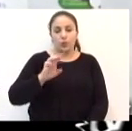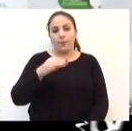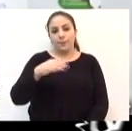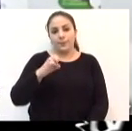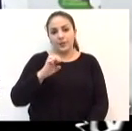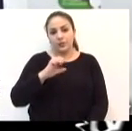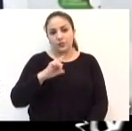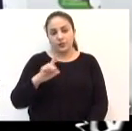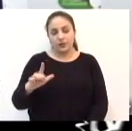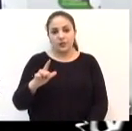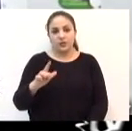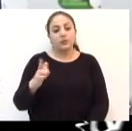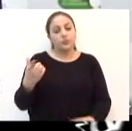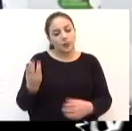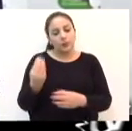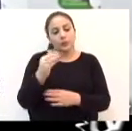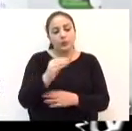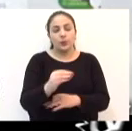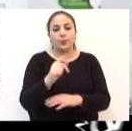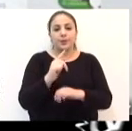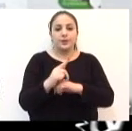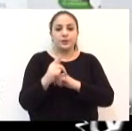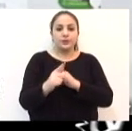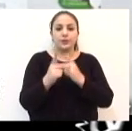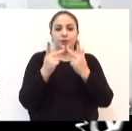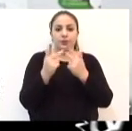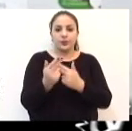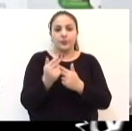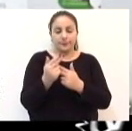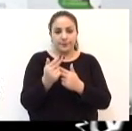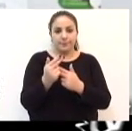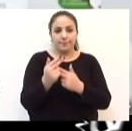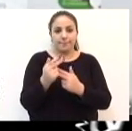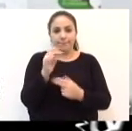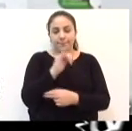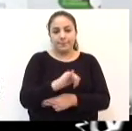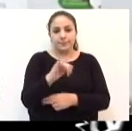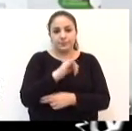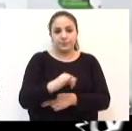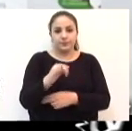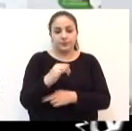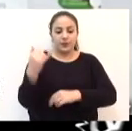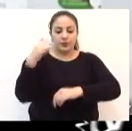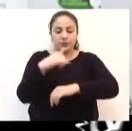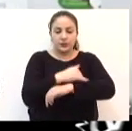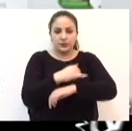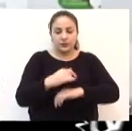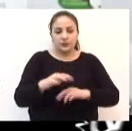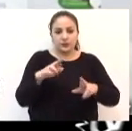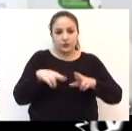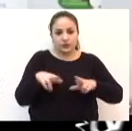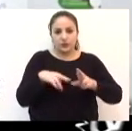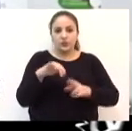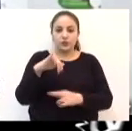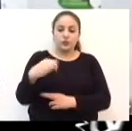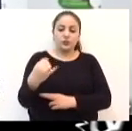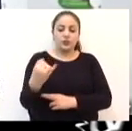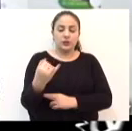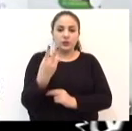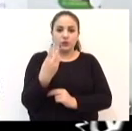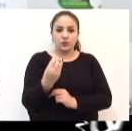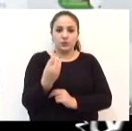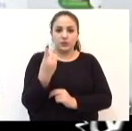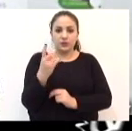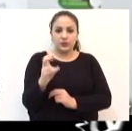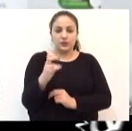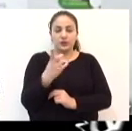Moreira Franco, incluiu Passo Fundo como uma rota importante da aviação regional. Em janeiro de 2015,